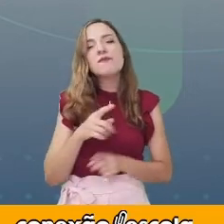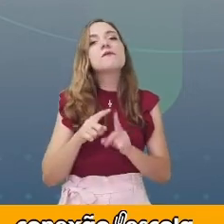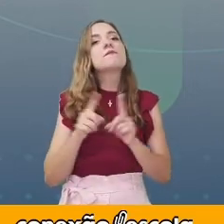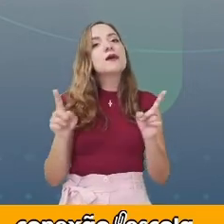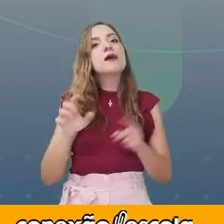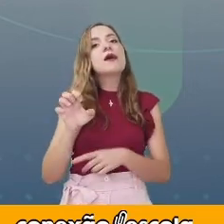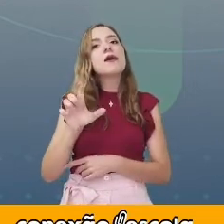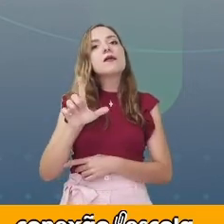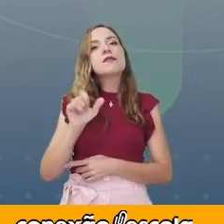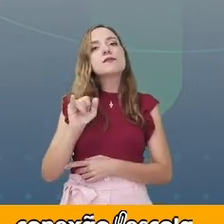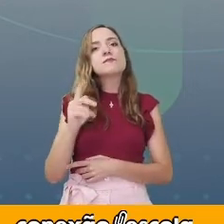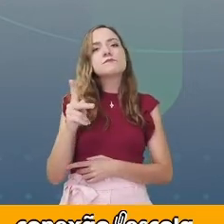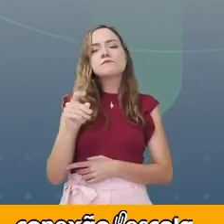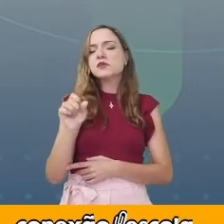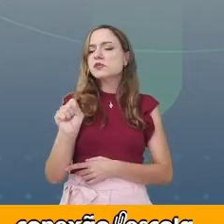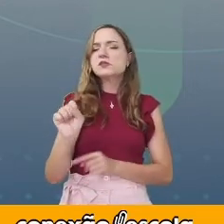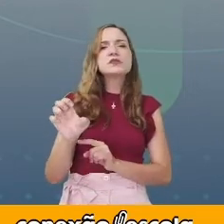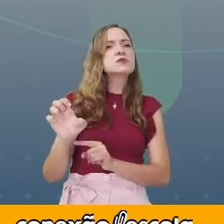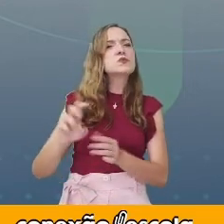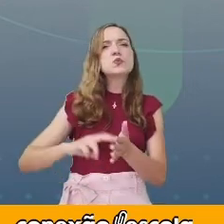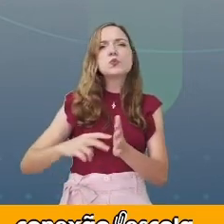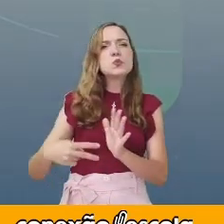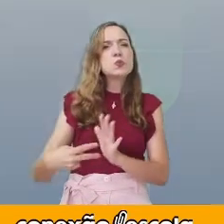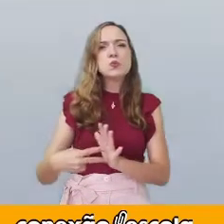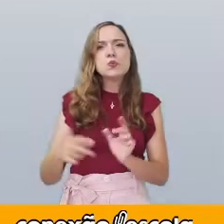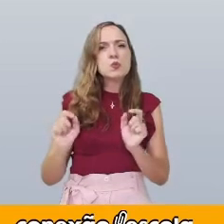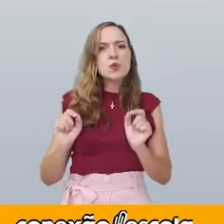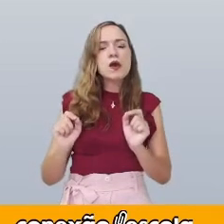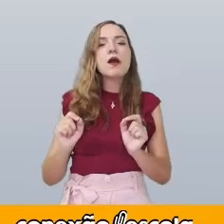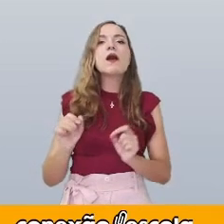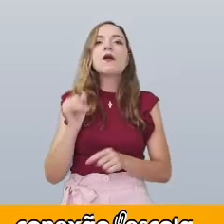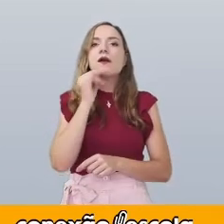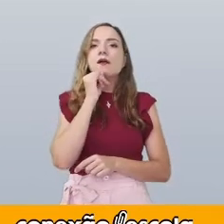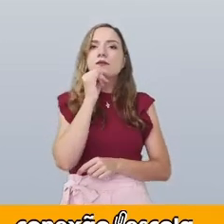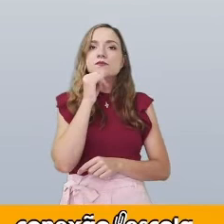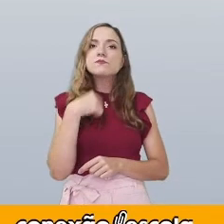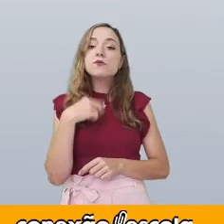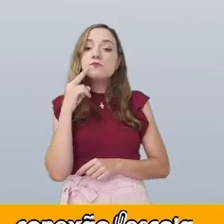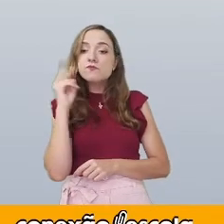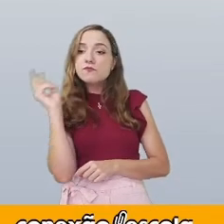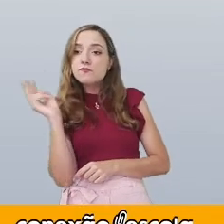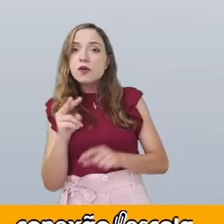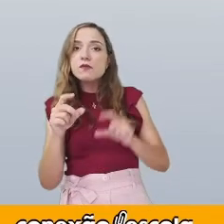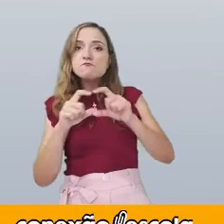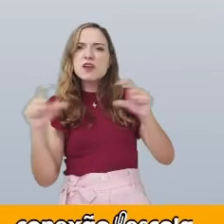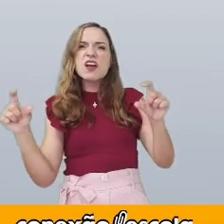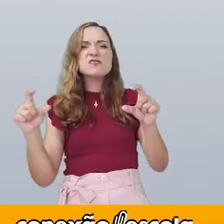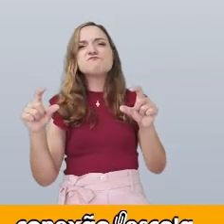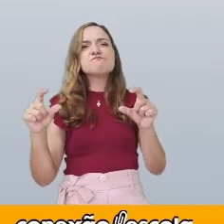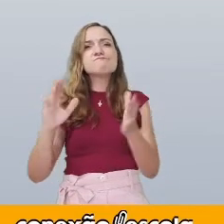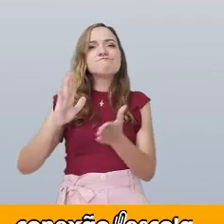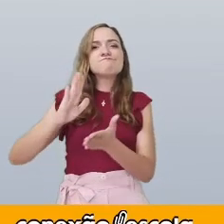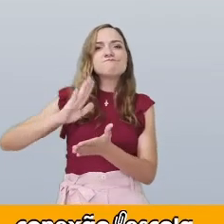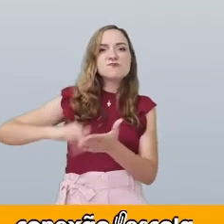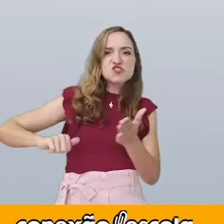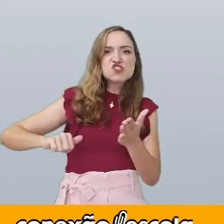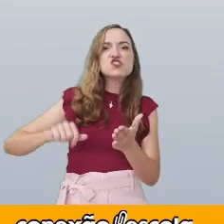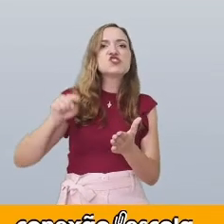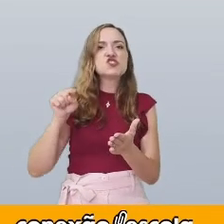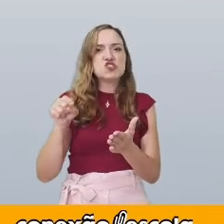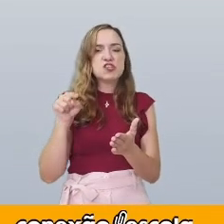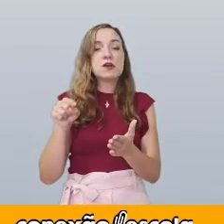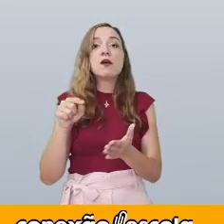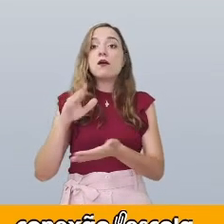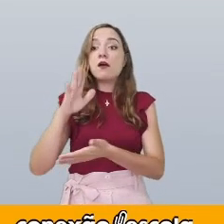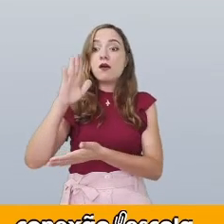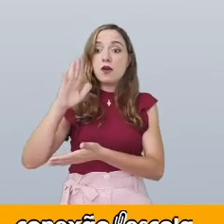essa figura de linguagem consiste na omissão de um enunciado, e esse termo, por mais que ele